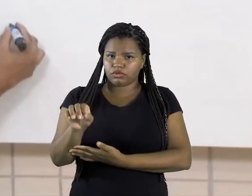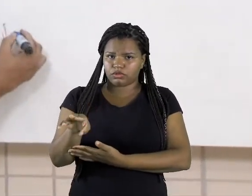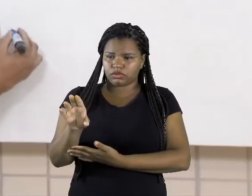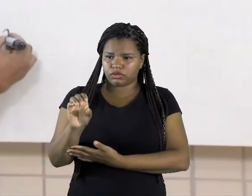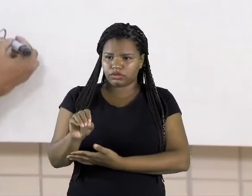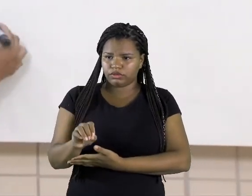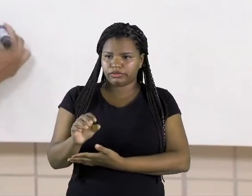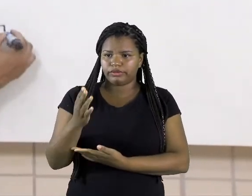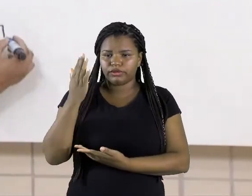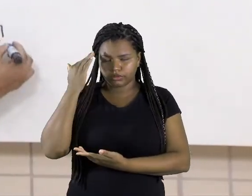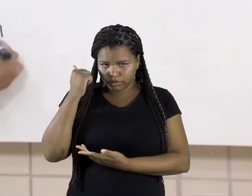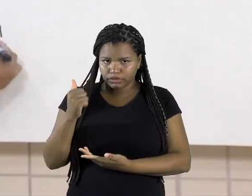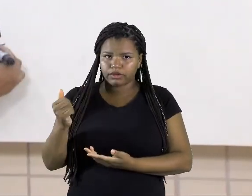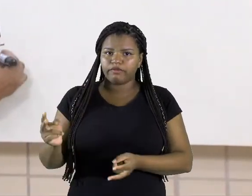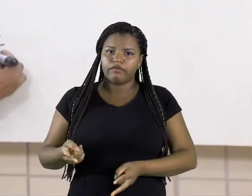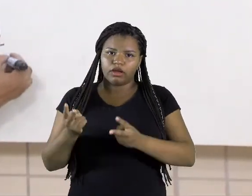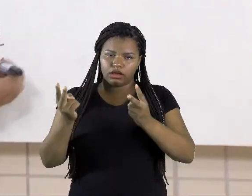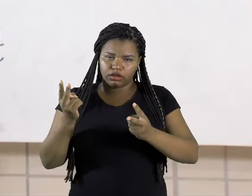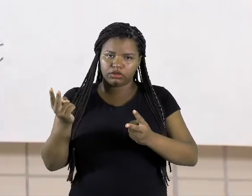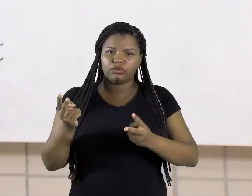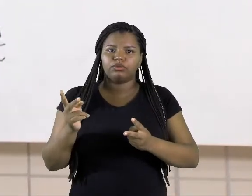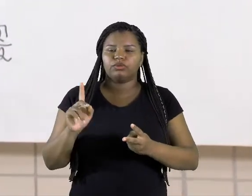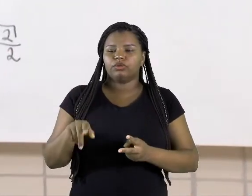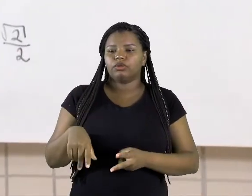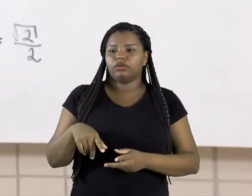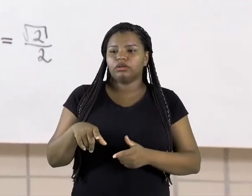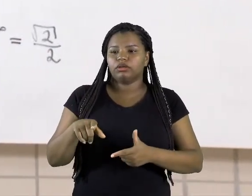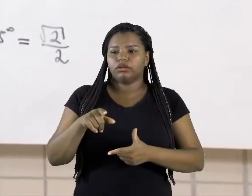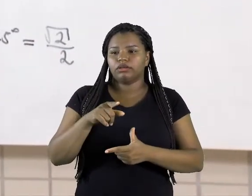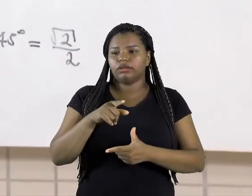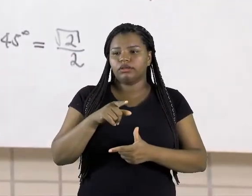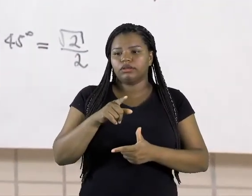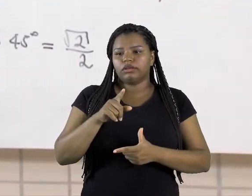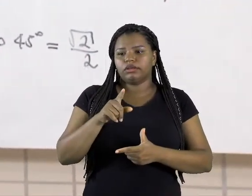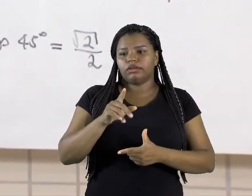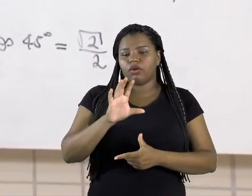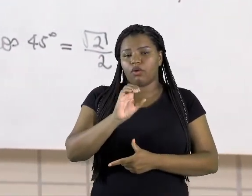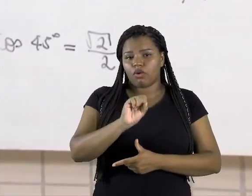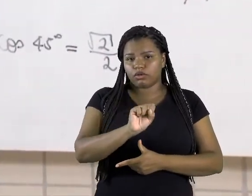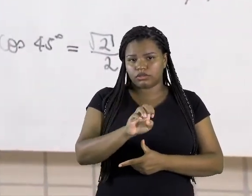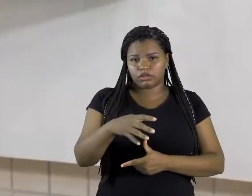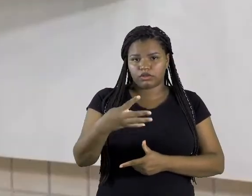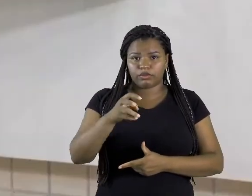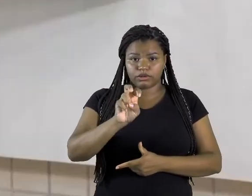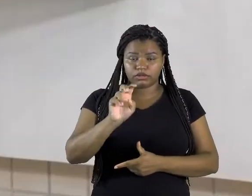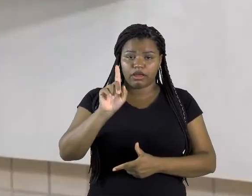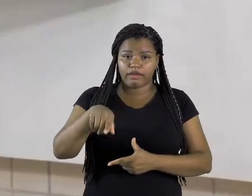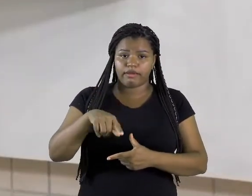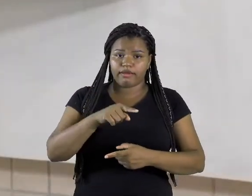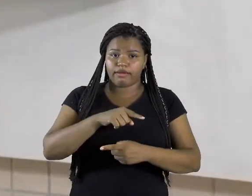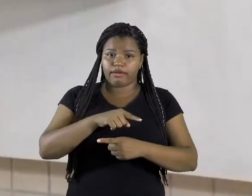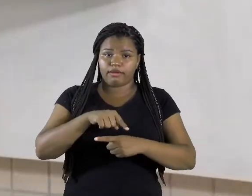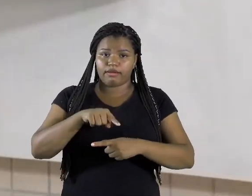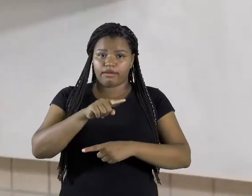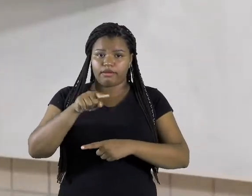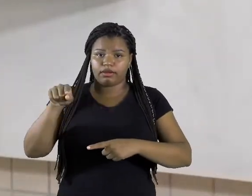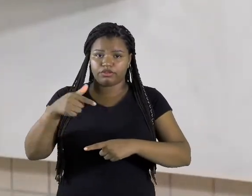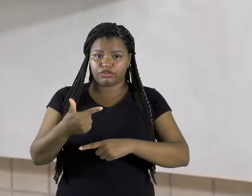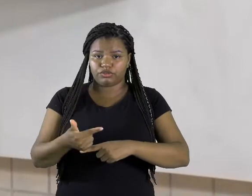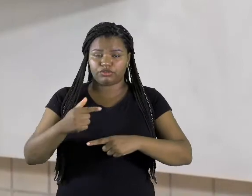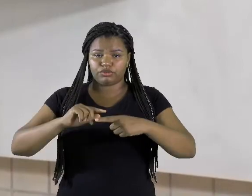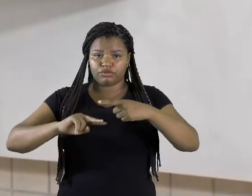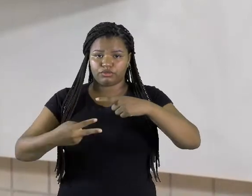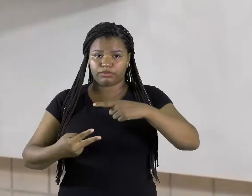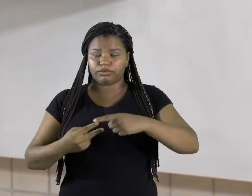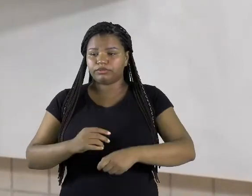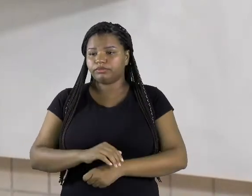sei que a raiz de 45 são raiz de 2. Já vimos então seno